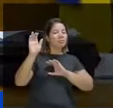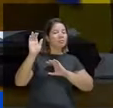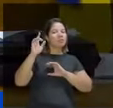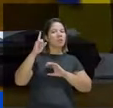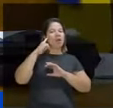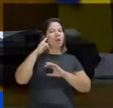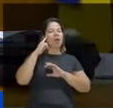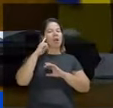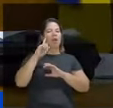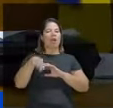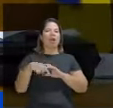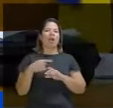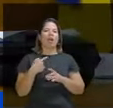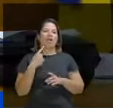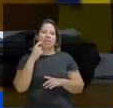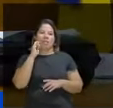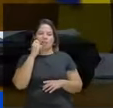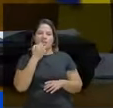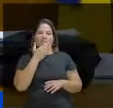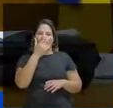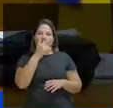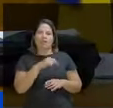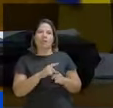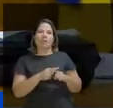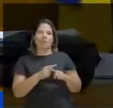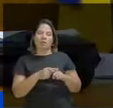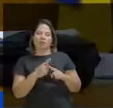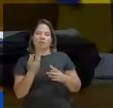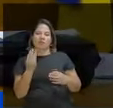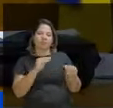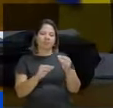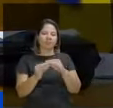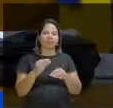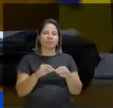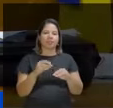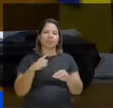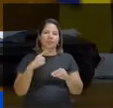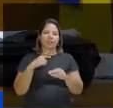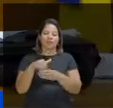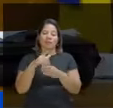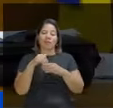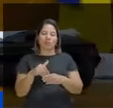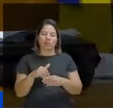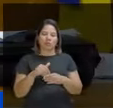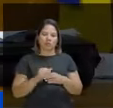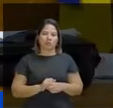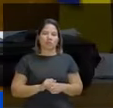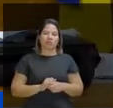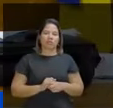eleitorais. Então, com essa preocupação, o TSE instituiu,